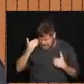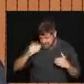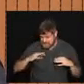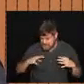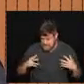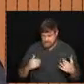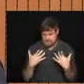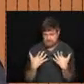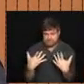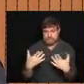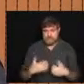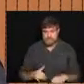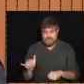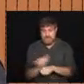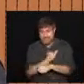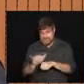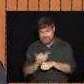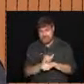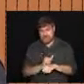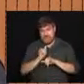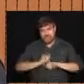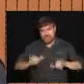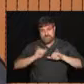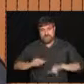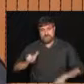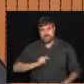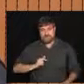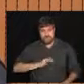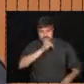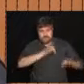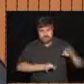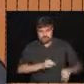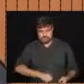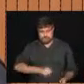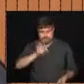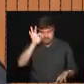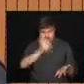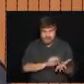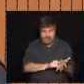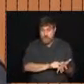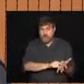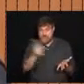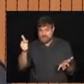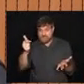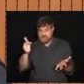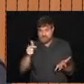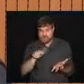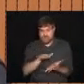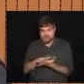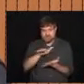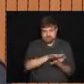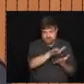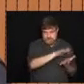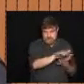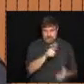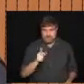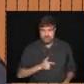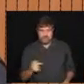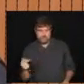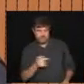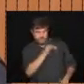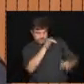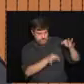todos. Essas medidas que eu anunciei, elas vão estar em forma jurídica amanhã no Diário Oficial, né, com a revisão que o doutor